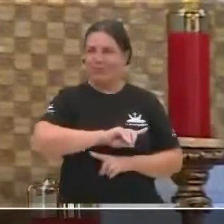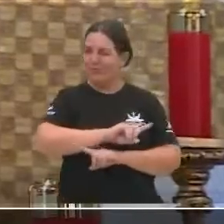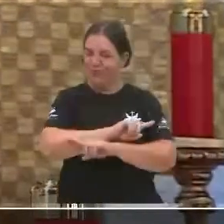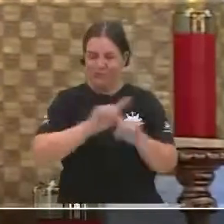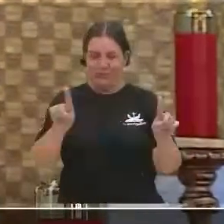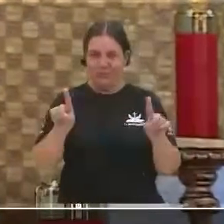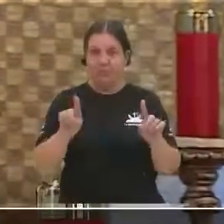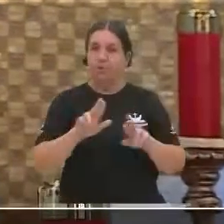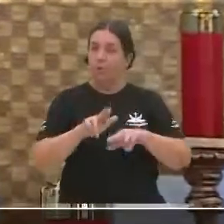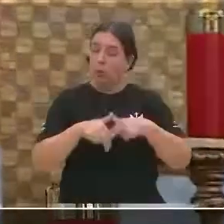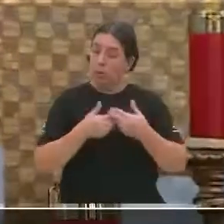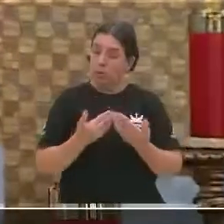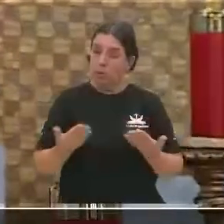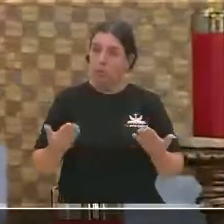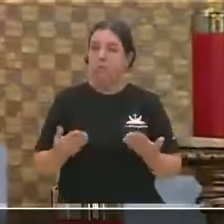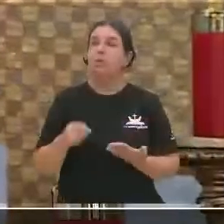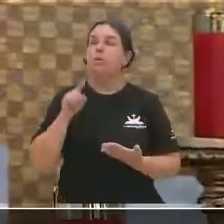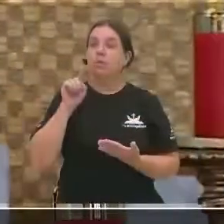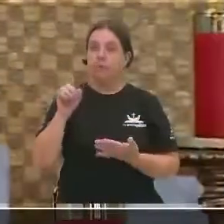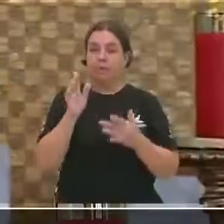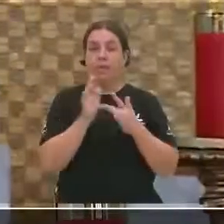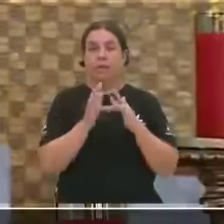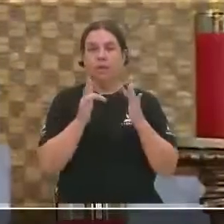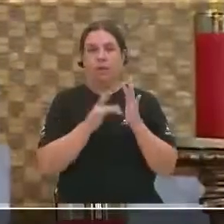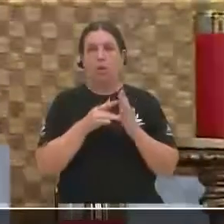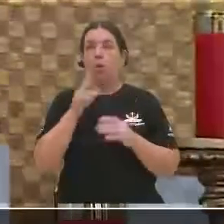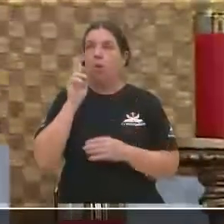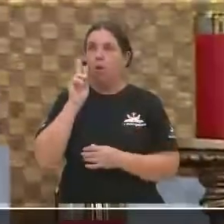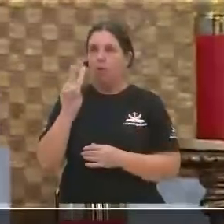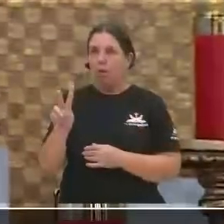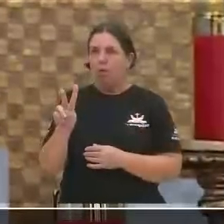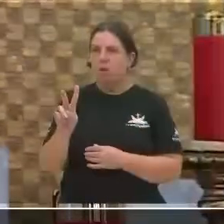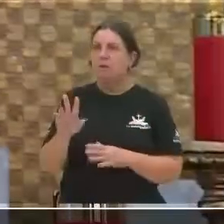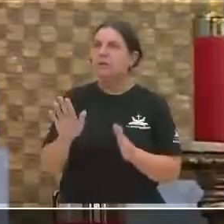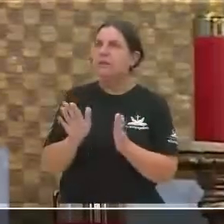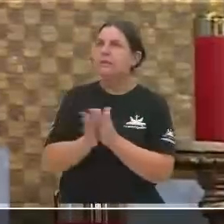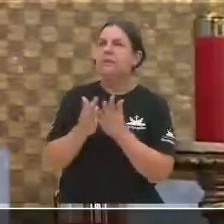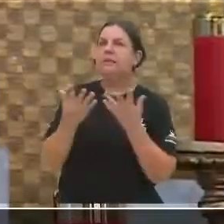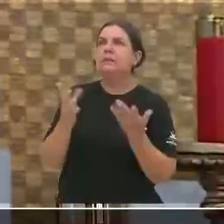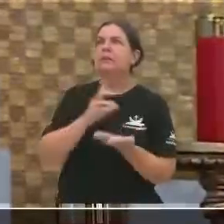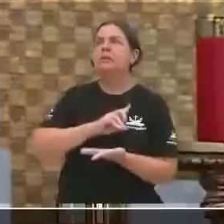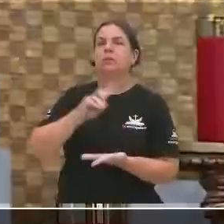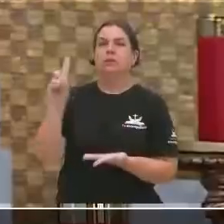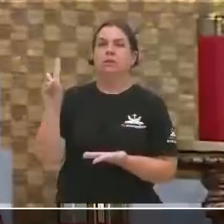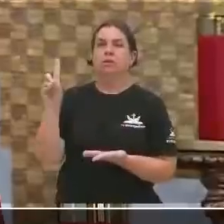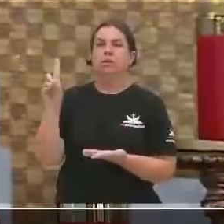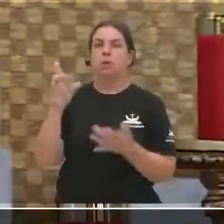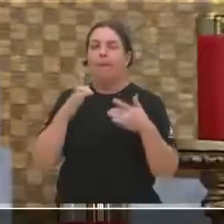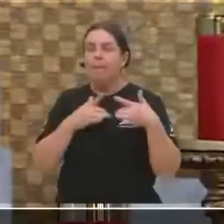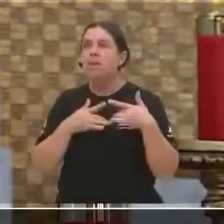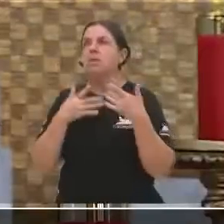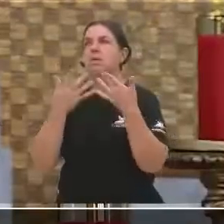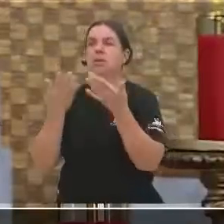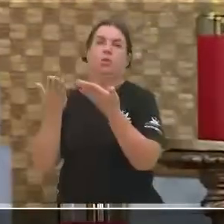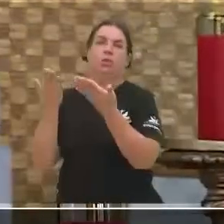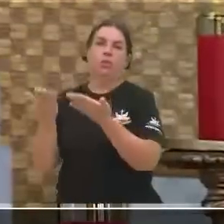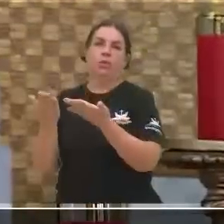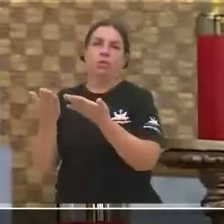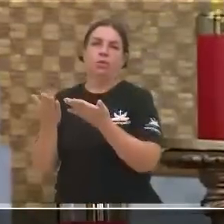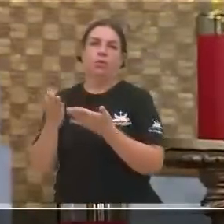por isso é isso que Jesus olha as maravilhas de Deus misericordioso